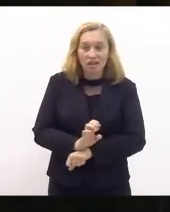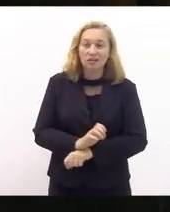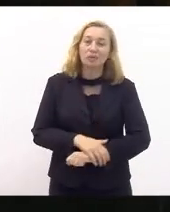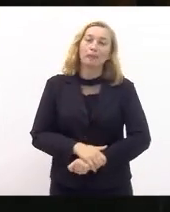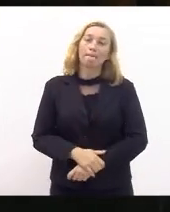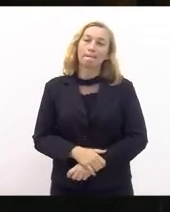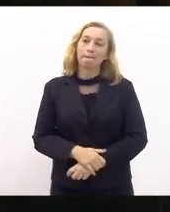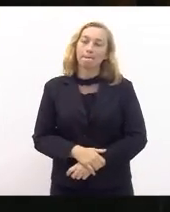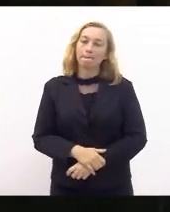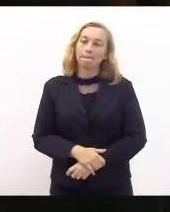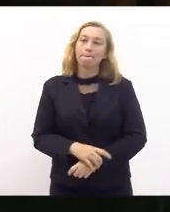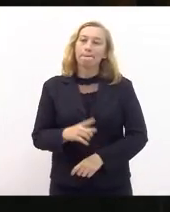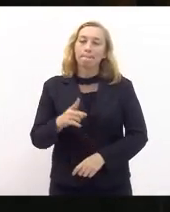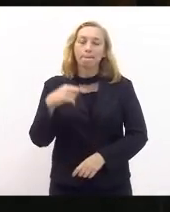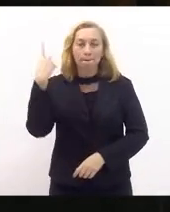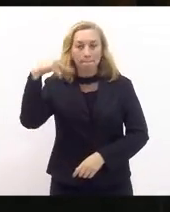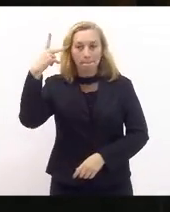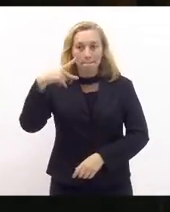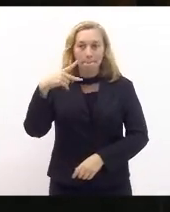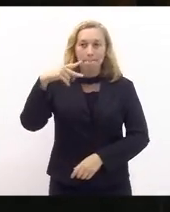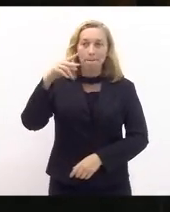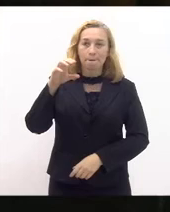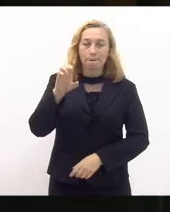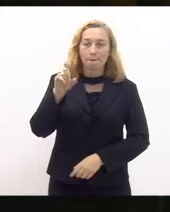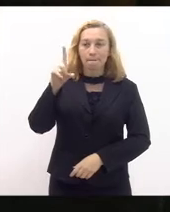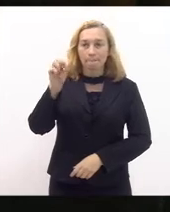como o nosso vereador Celso do Alba falou,